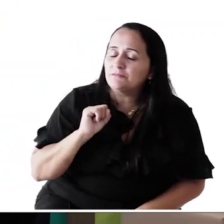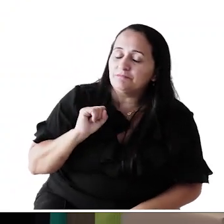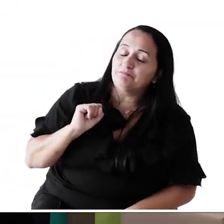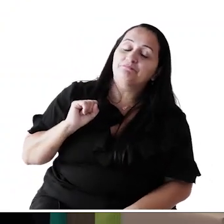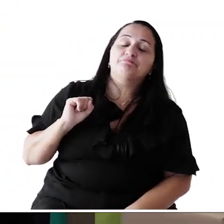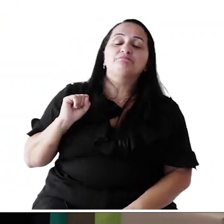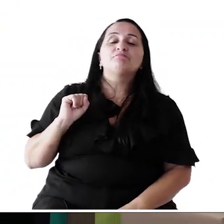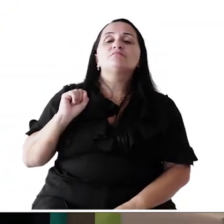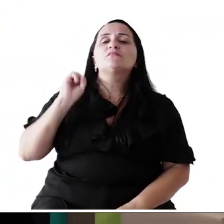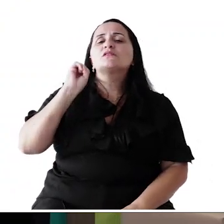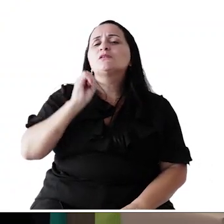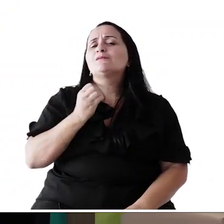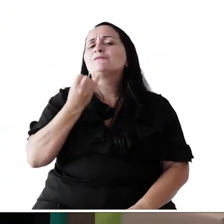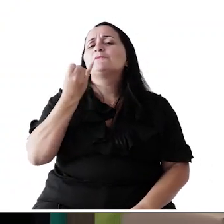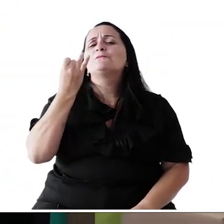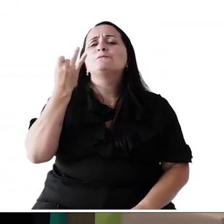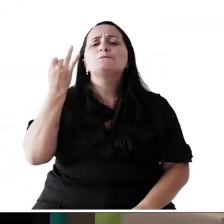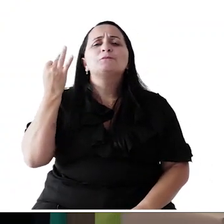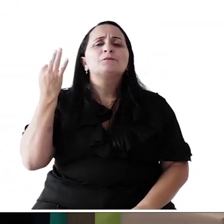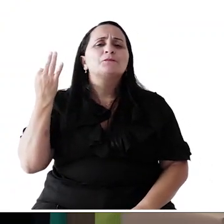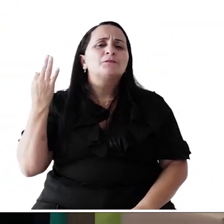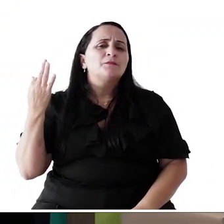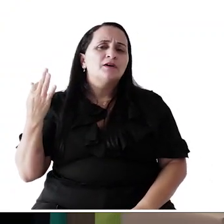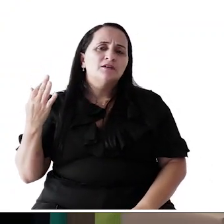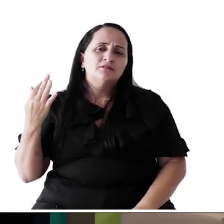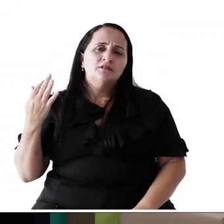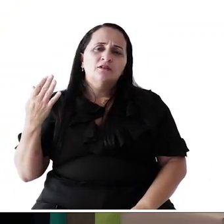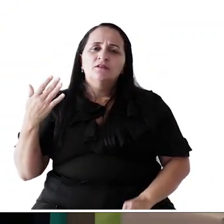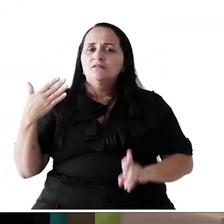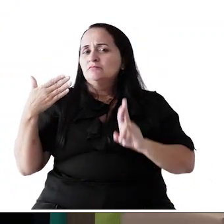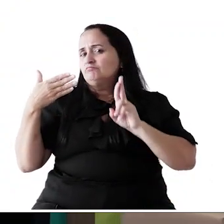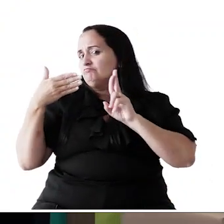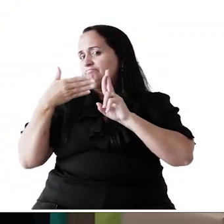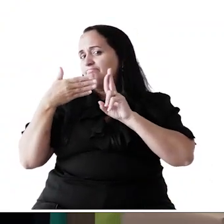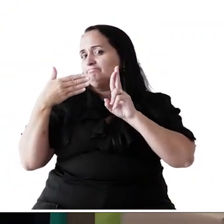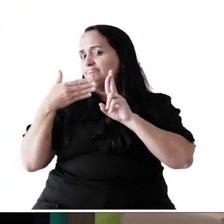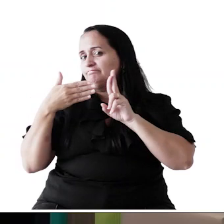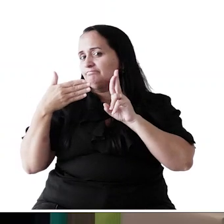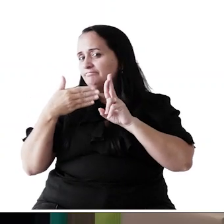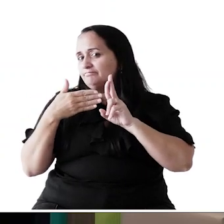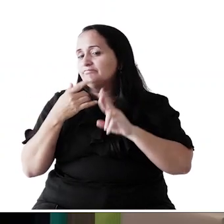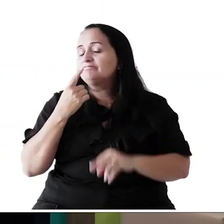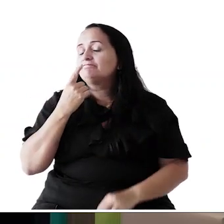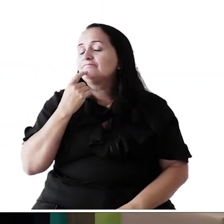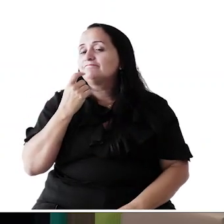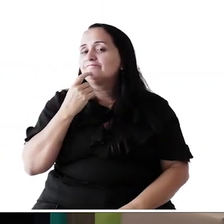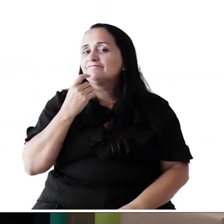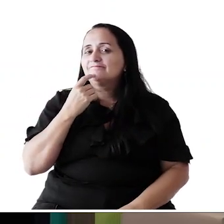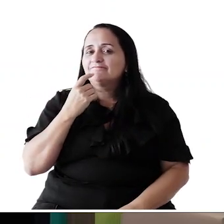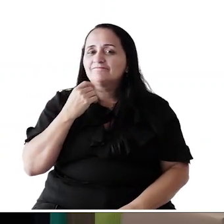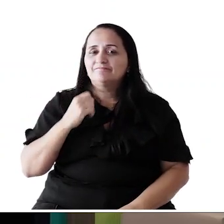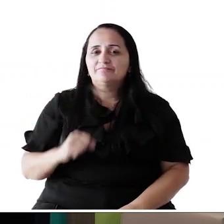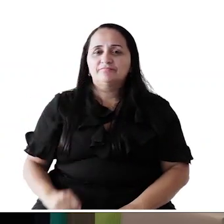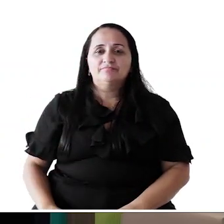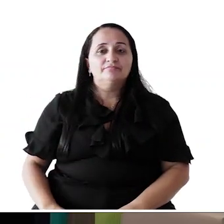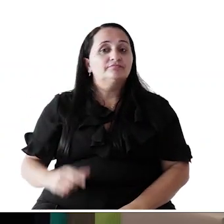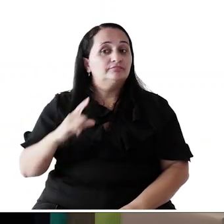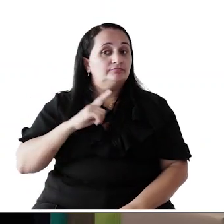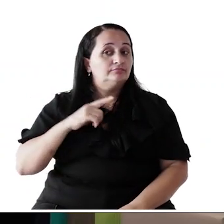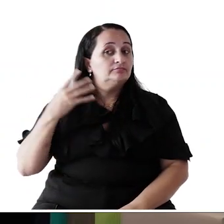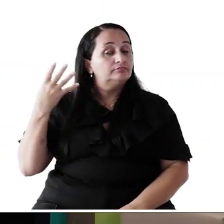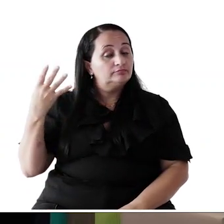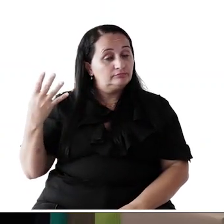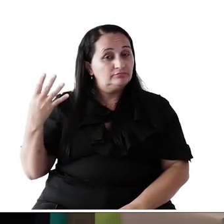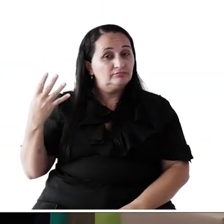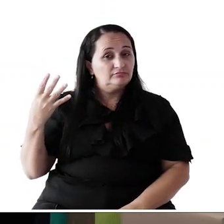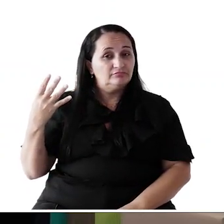Quantas maçãs, que representam a porção de maçãs vermelhas? Eu tenho 4,